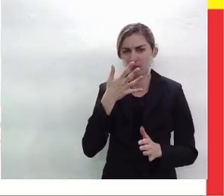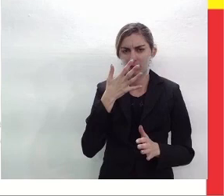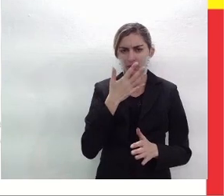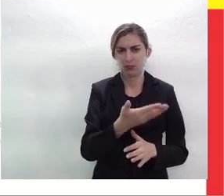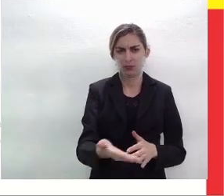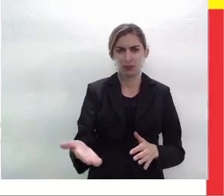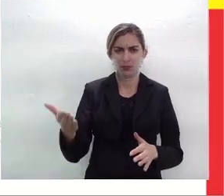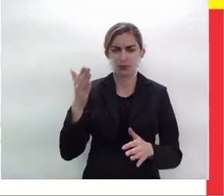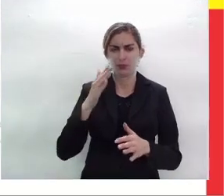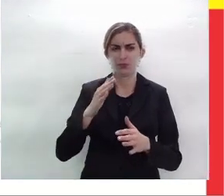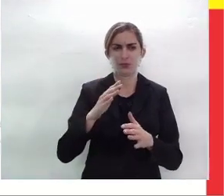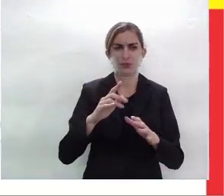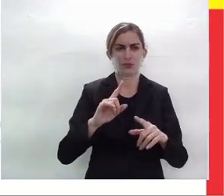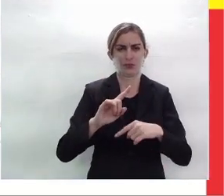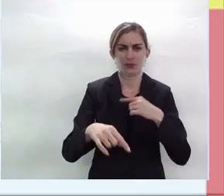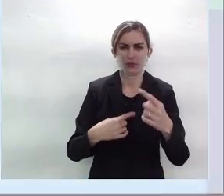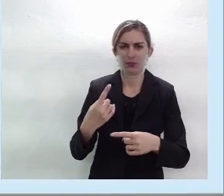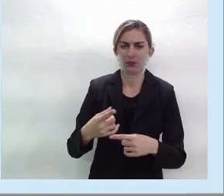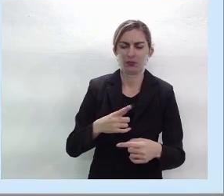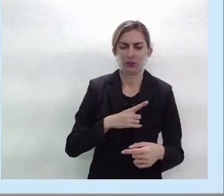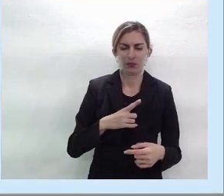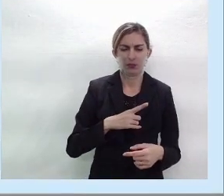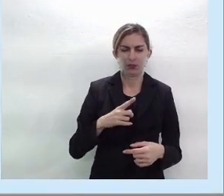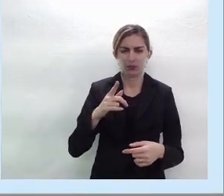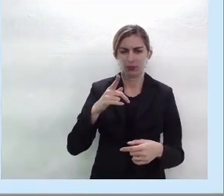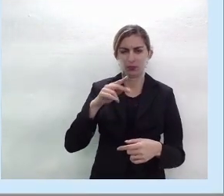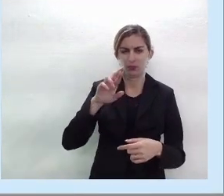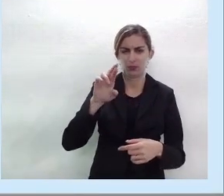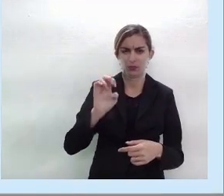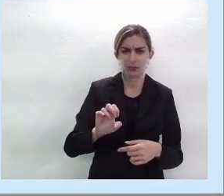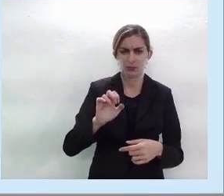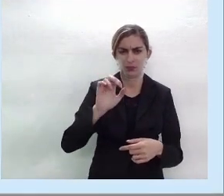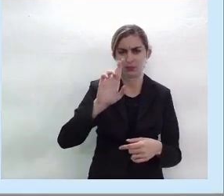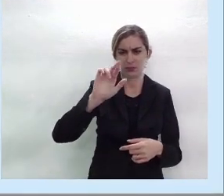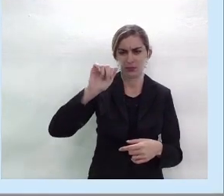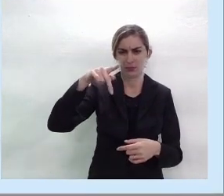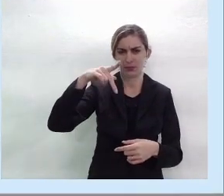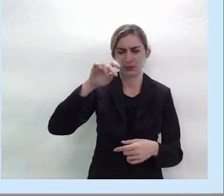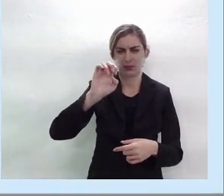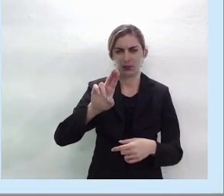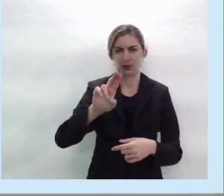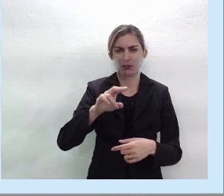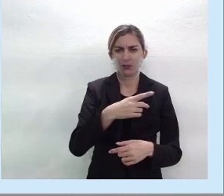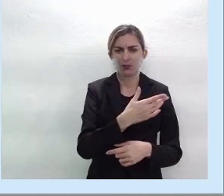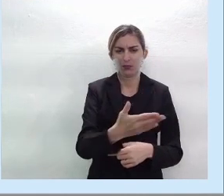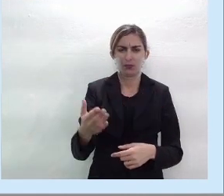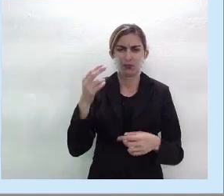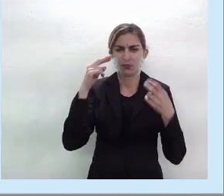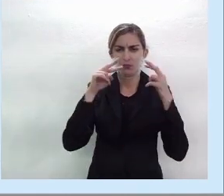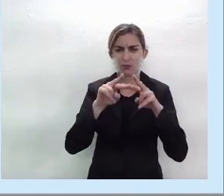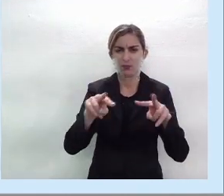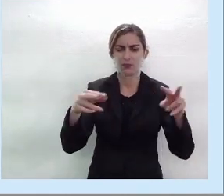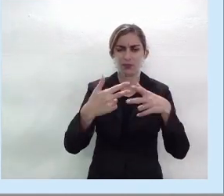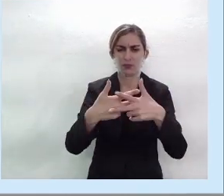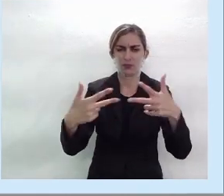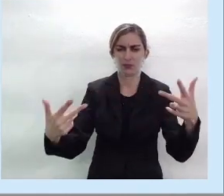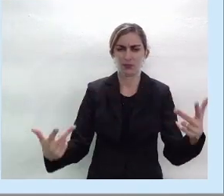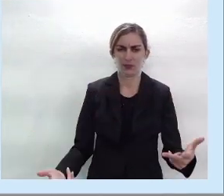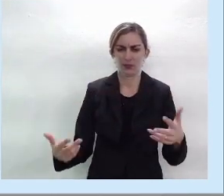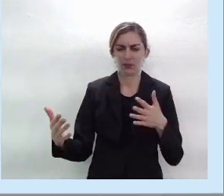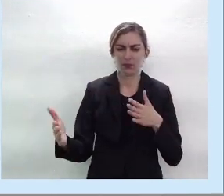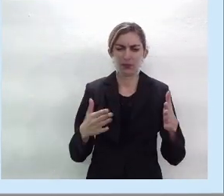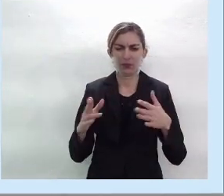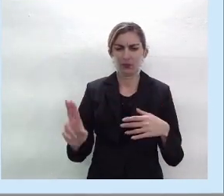e assista ele dublado. E aí, o que é que tem a ver o pré-aterragem com o rapel? Lá você vai ver que muitas